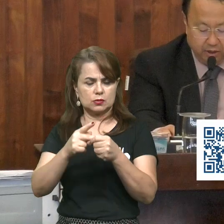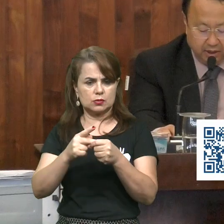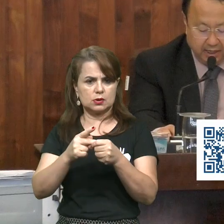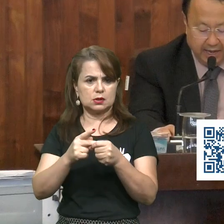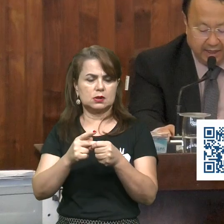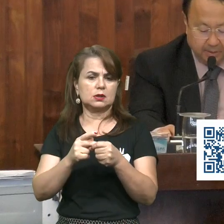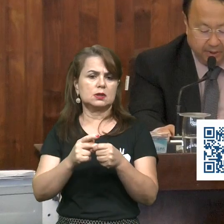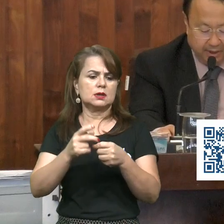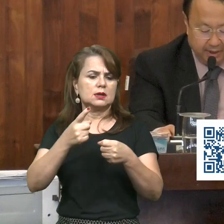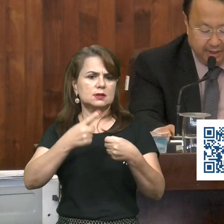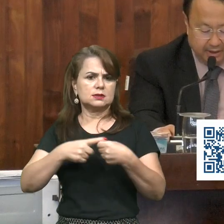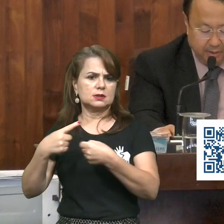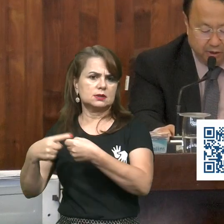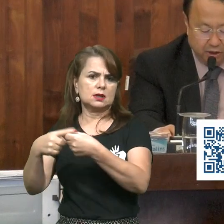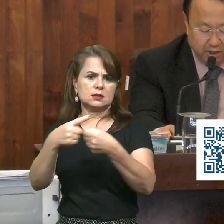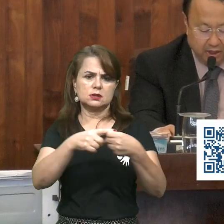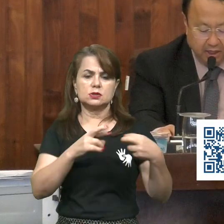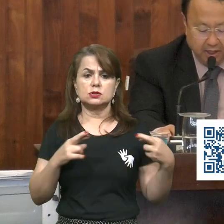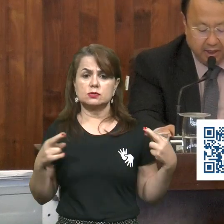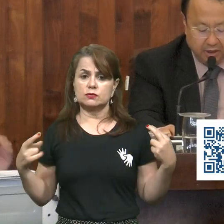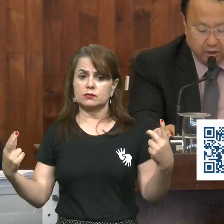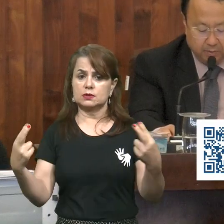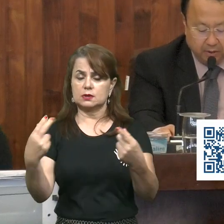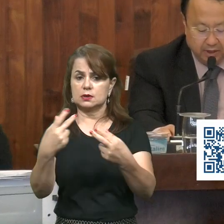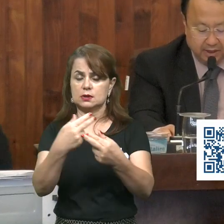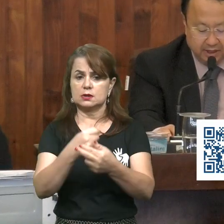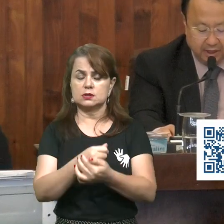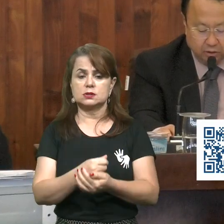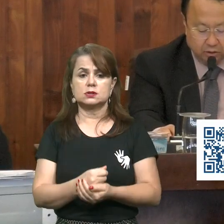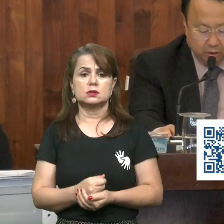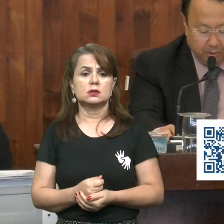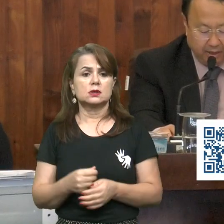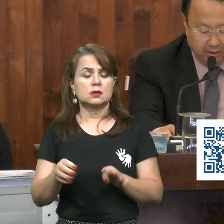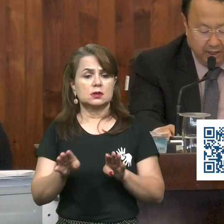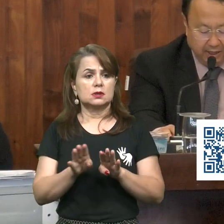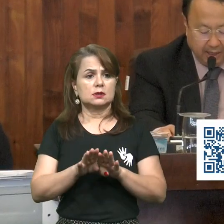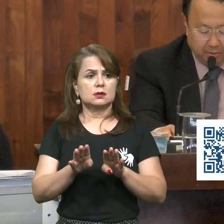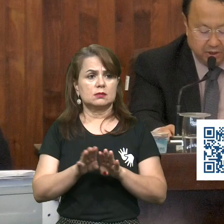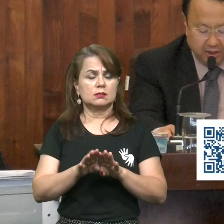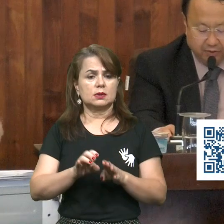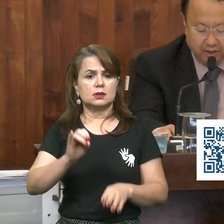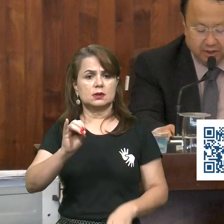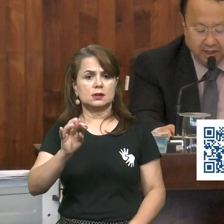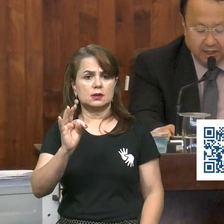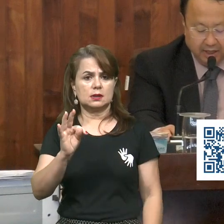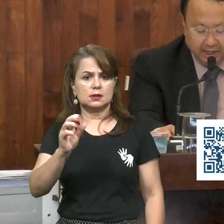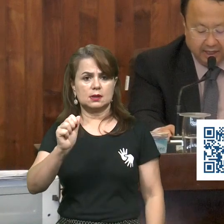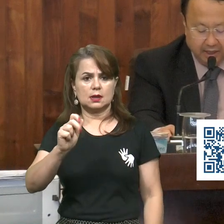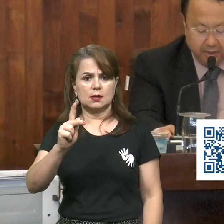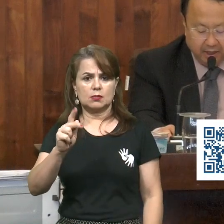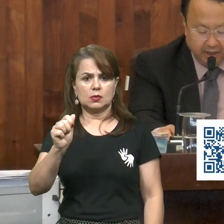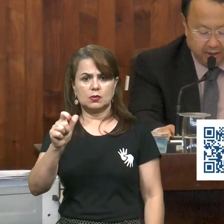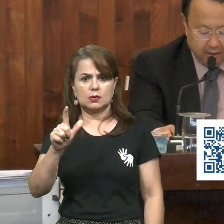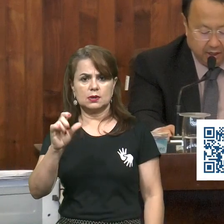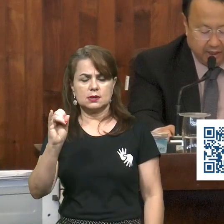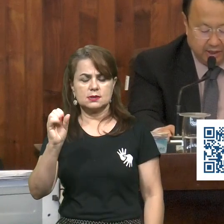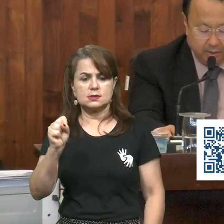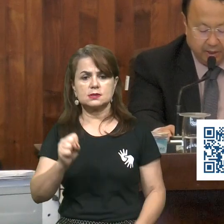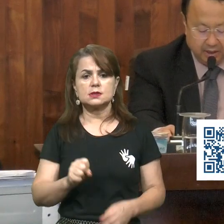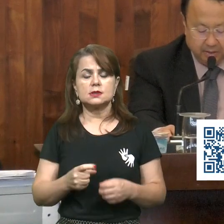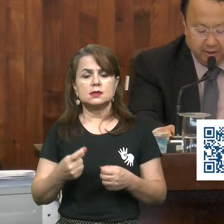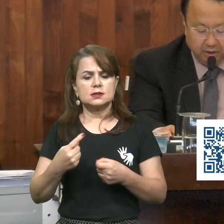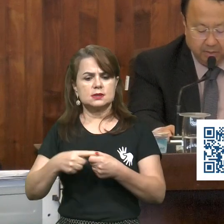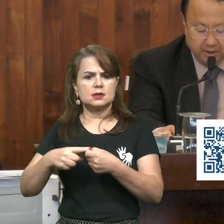Barra Bonita, Garça, Pederneiras, Ibitinga, Lençóis Paulista, Santa Cruz do Rio Pardo, Itápolis, Chavantes, Iacanga e Marília.